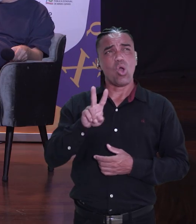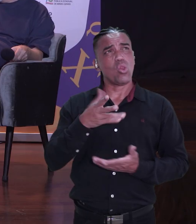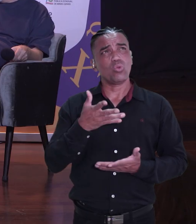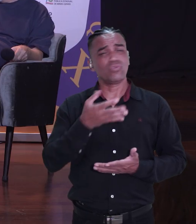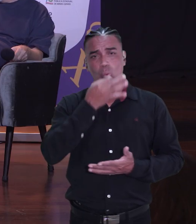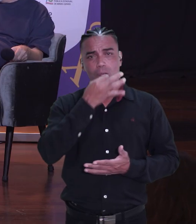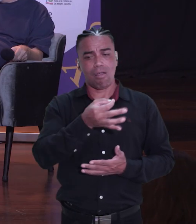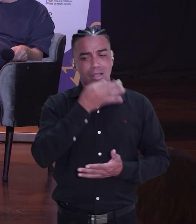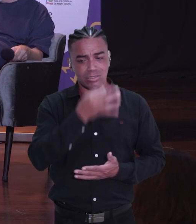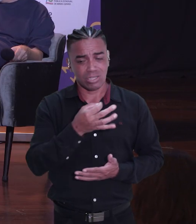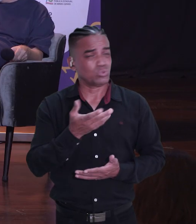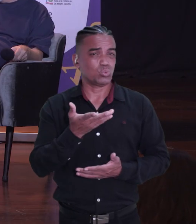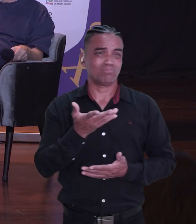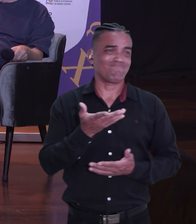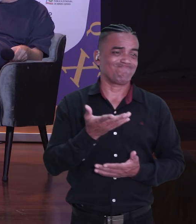Eu olho para ele e fico